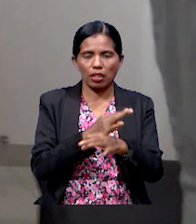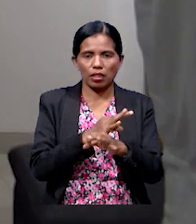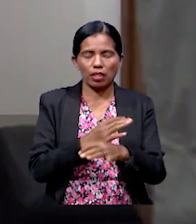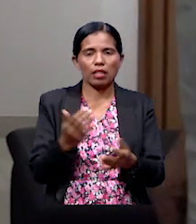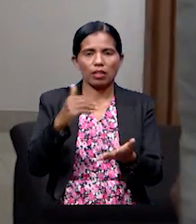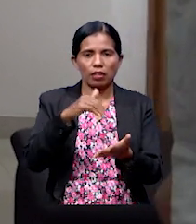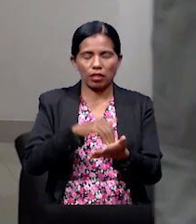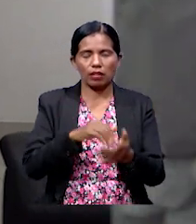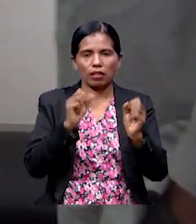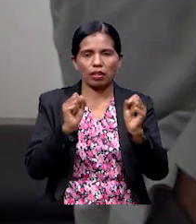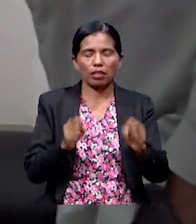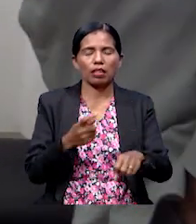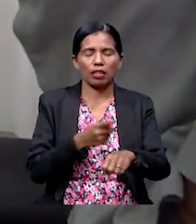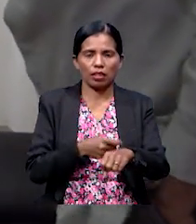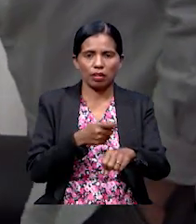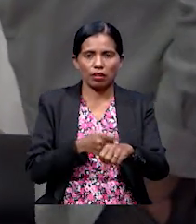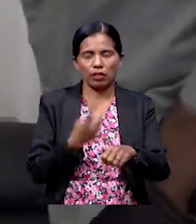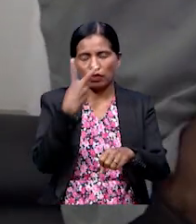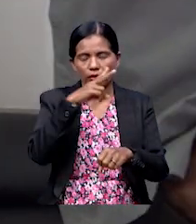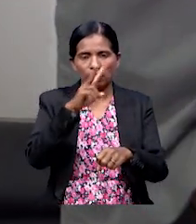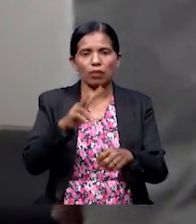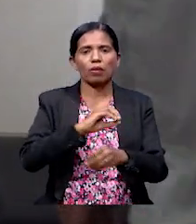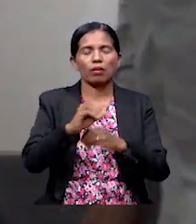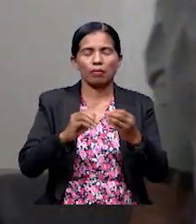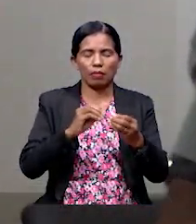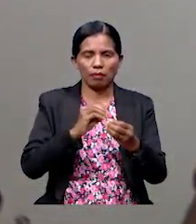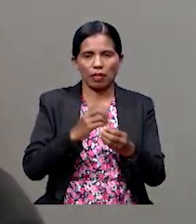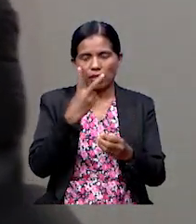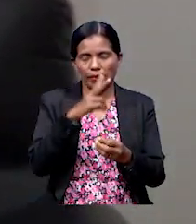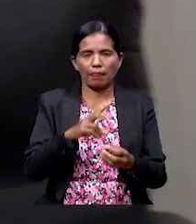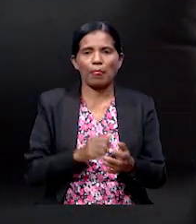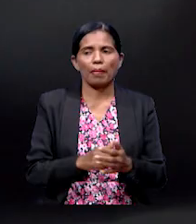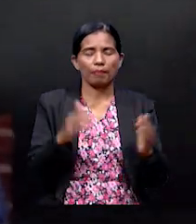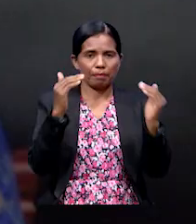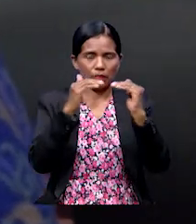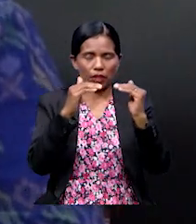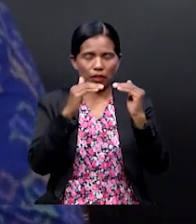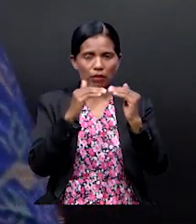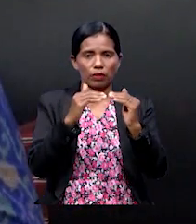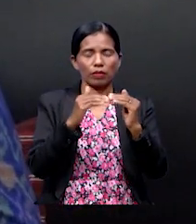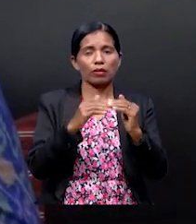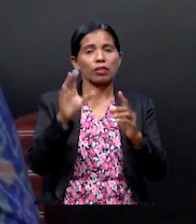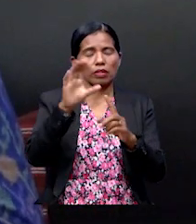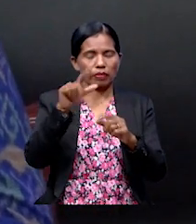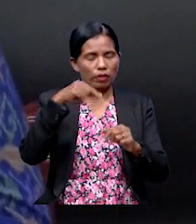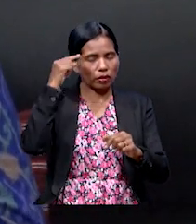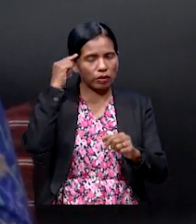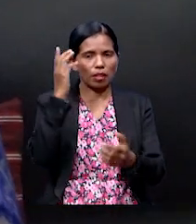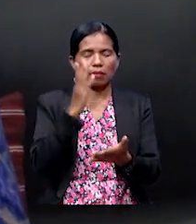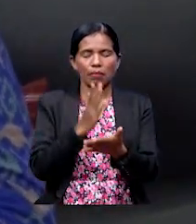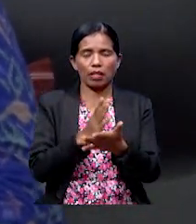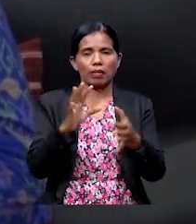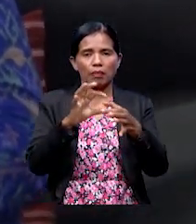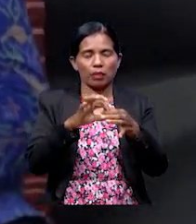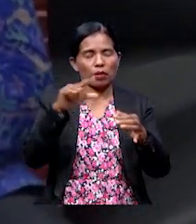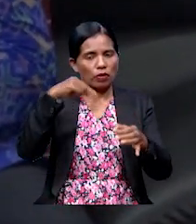medida excepcional temporária vigilância sanitária. A foi remata encontro chefe governo Hateten, se exonera membro